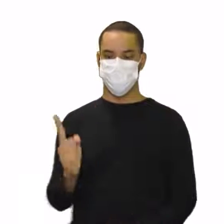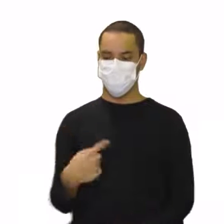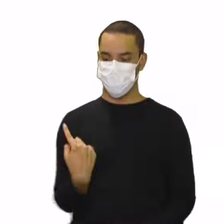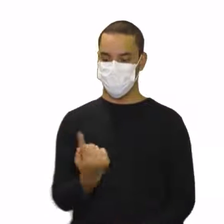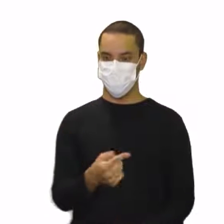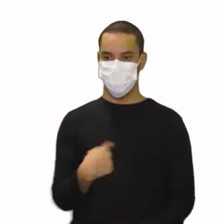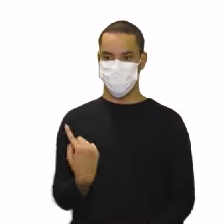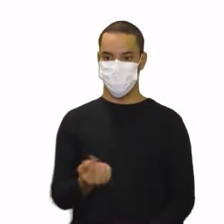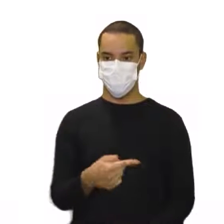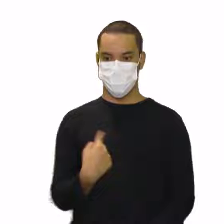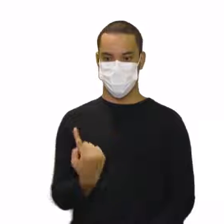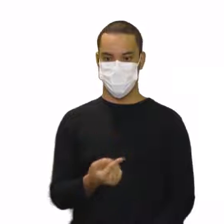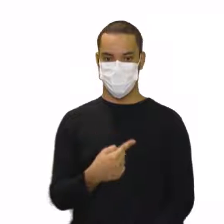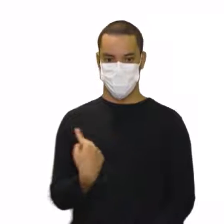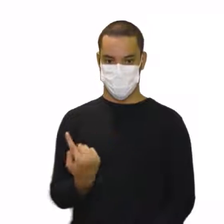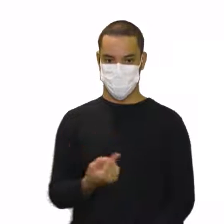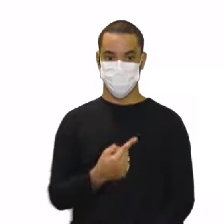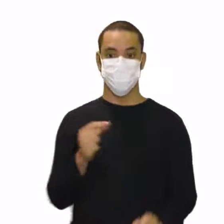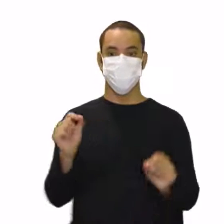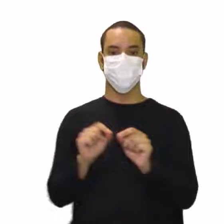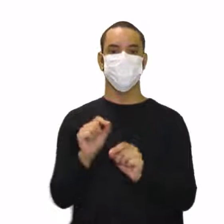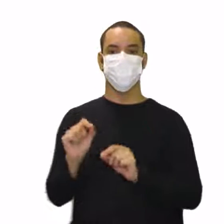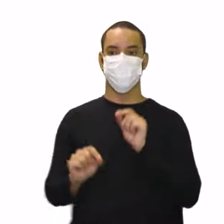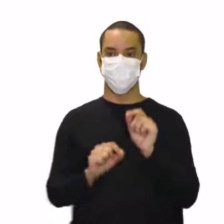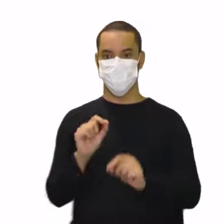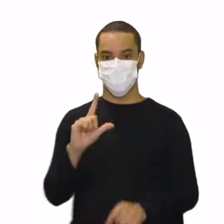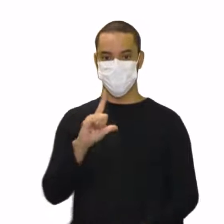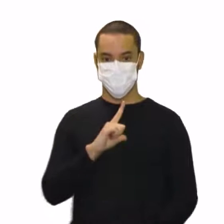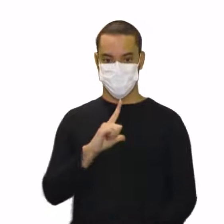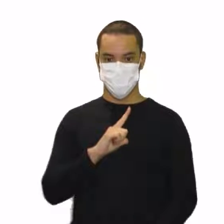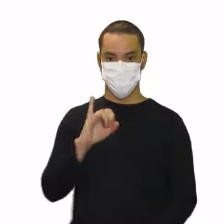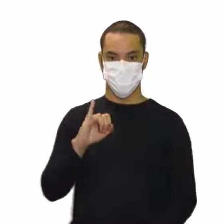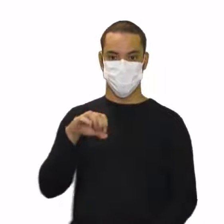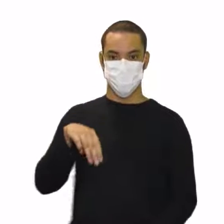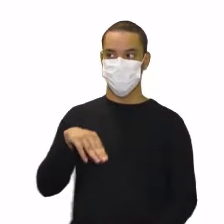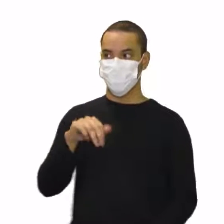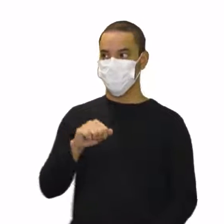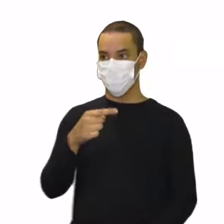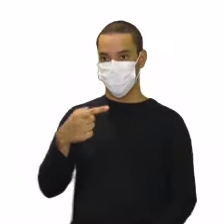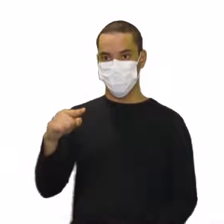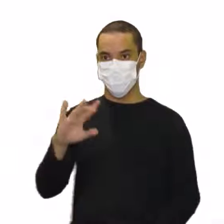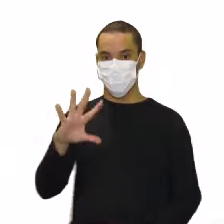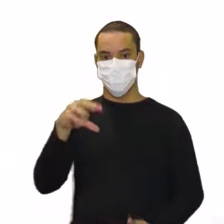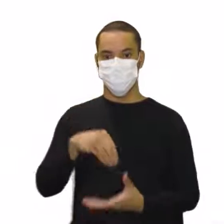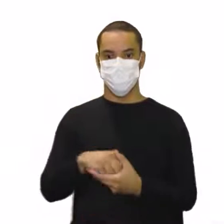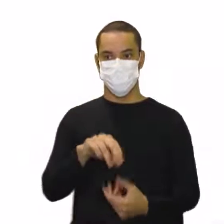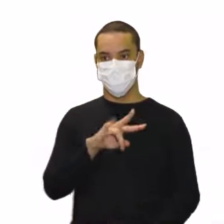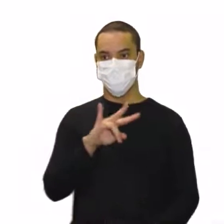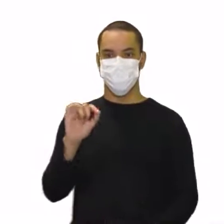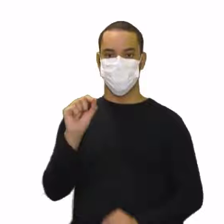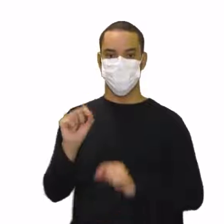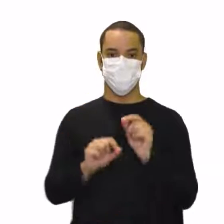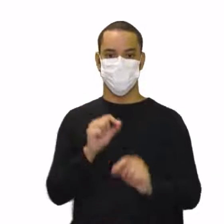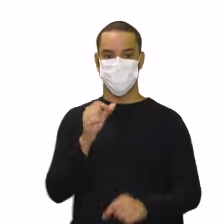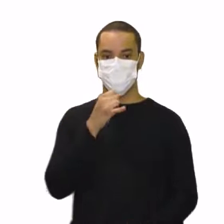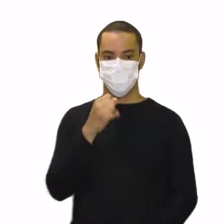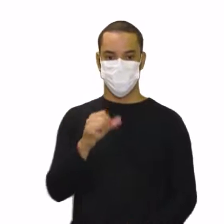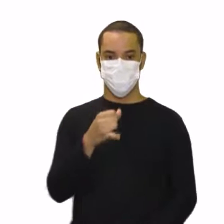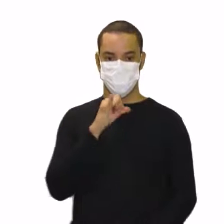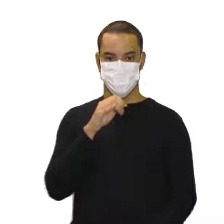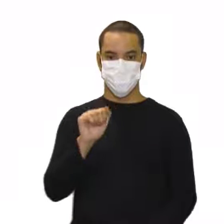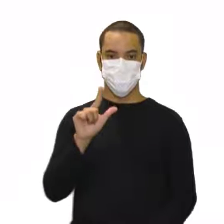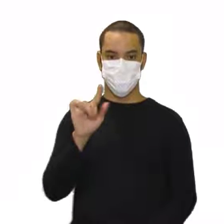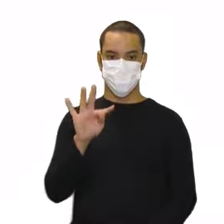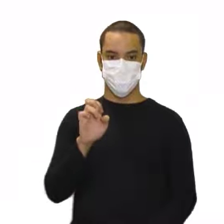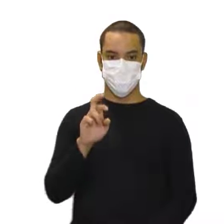rotor aí, e ele vai fazer o quê? Ter um ímã bem grande, e ele vai gerar a corrente alternada, né?